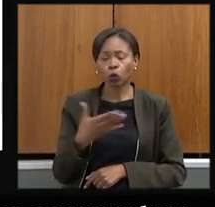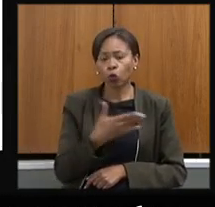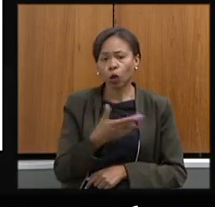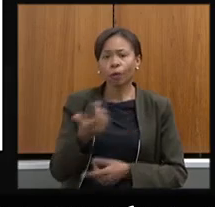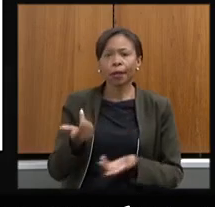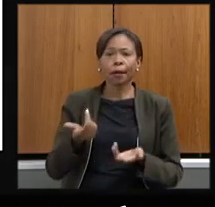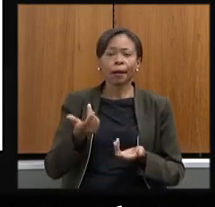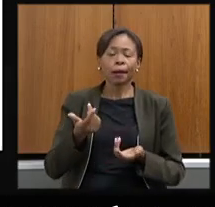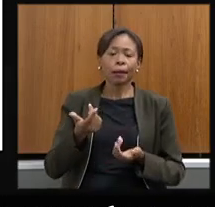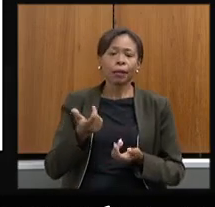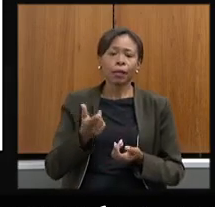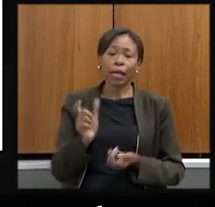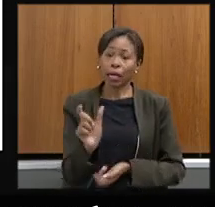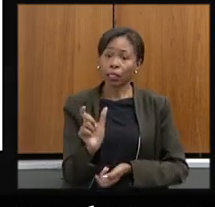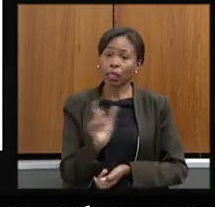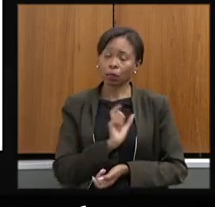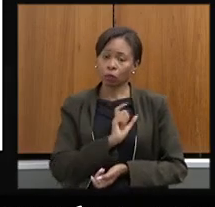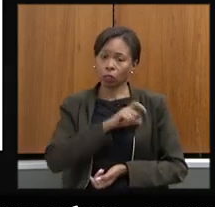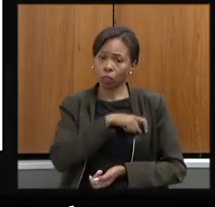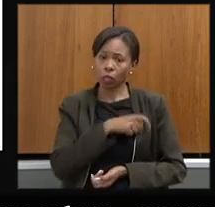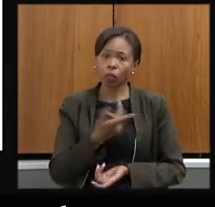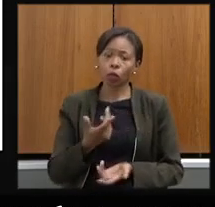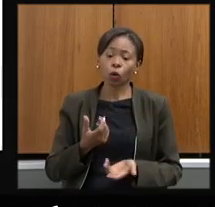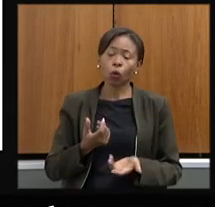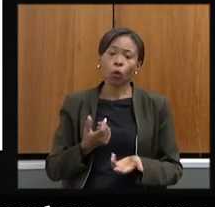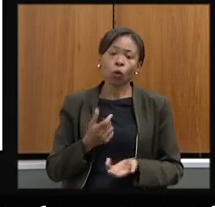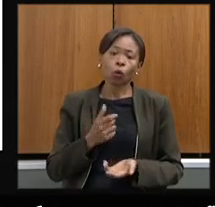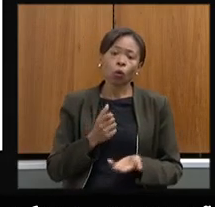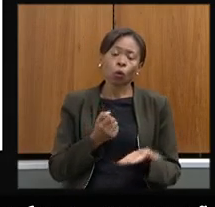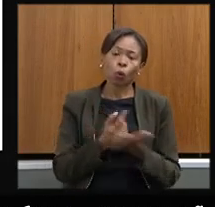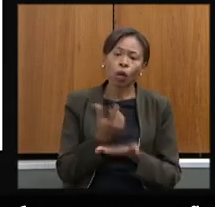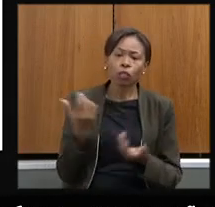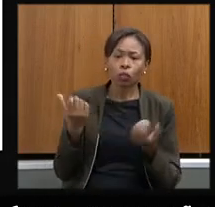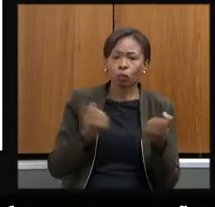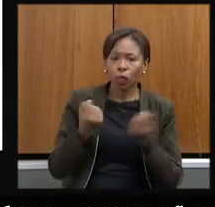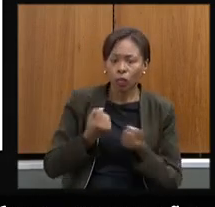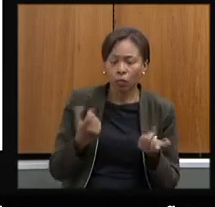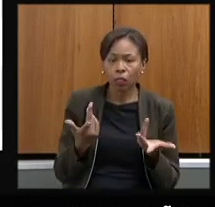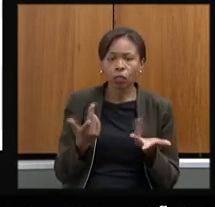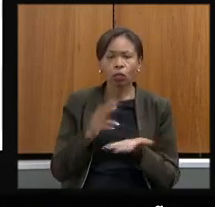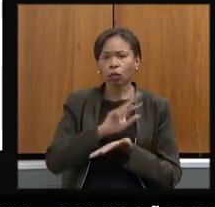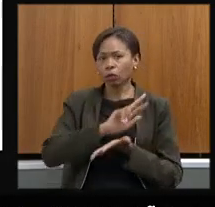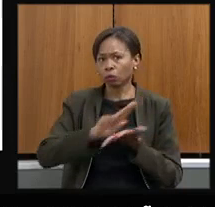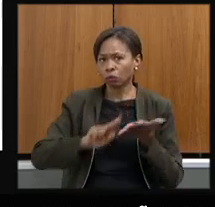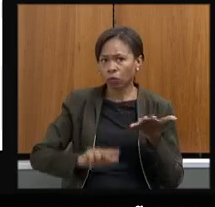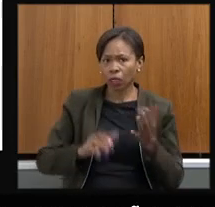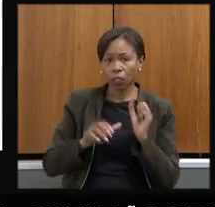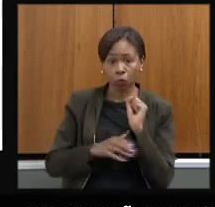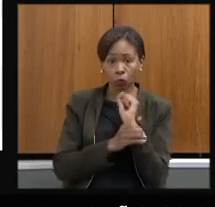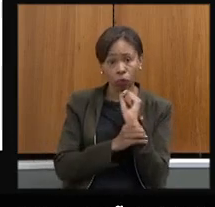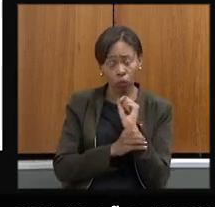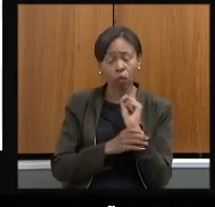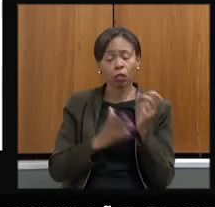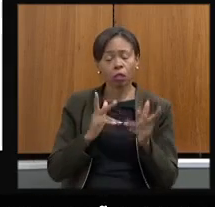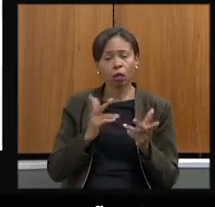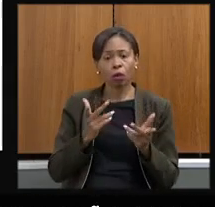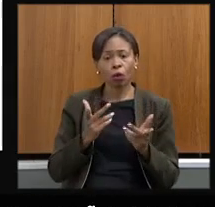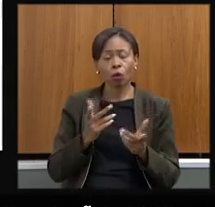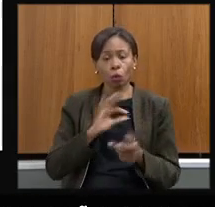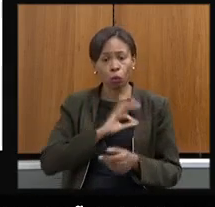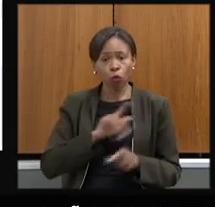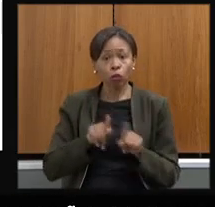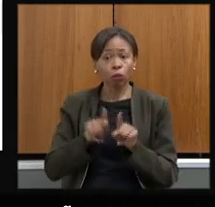carteira nacional de habilitação e propriedade veículos ampliação da base integrada de Segurança Pública conclusão de sistemas usados